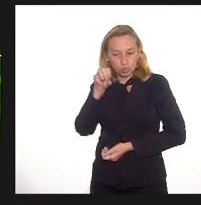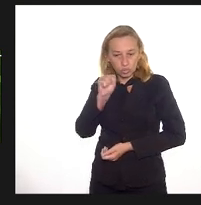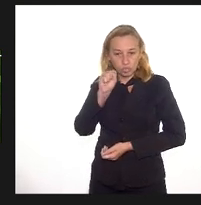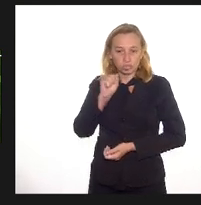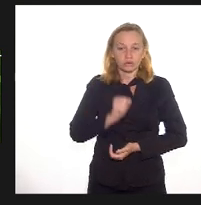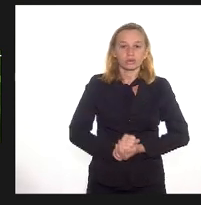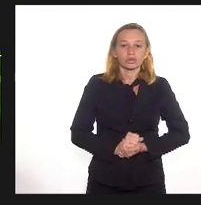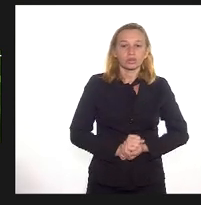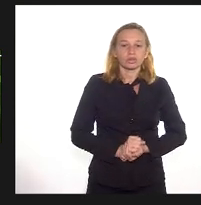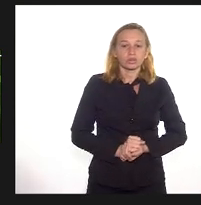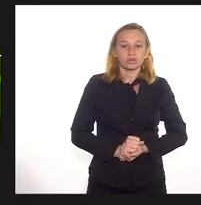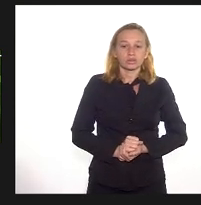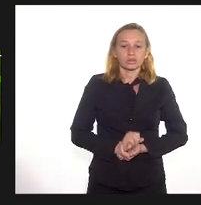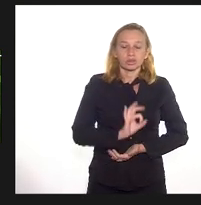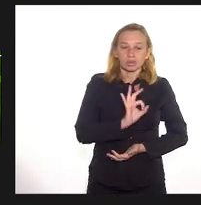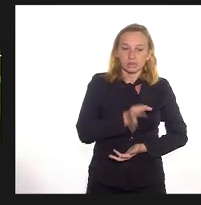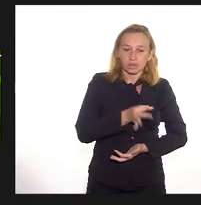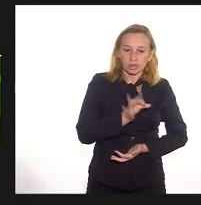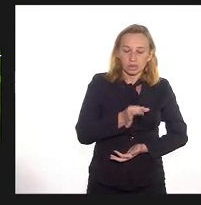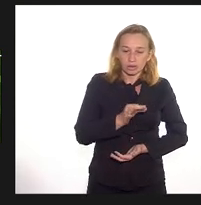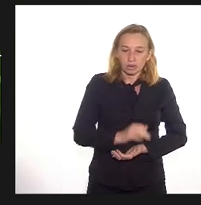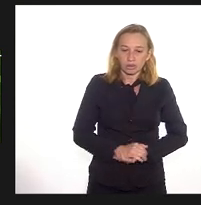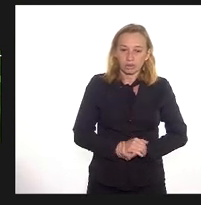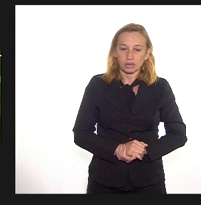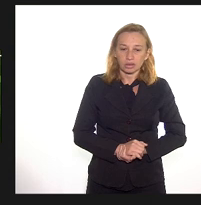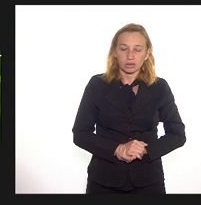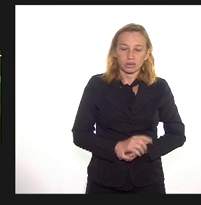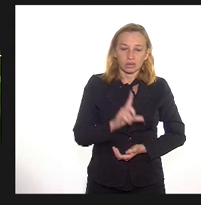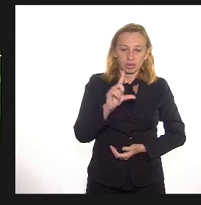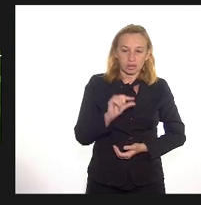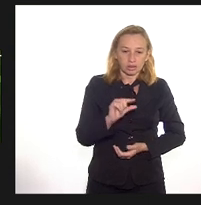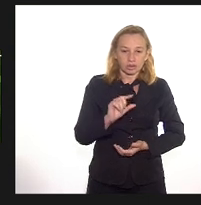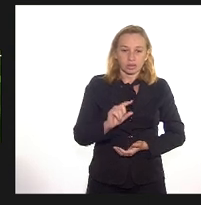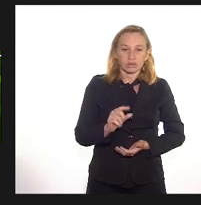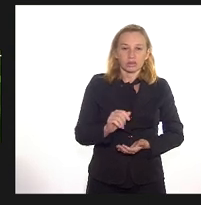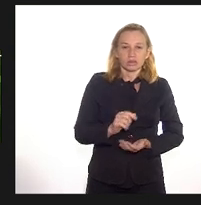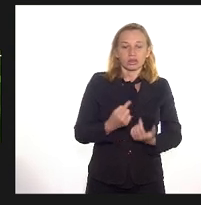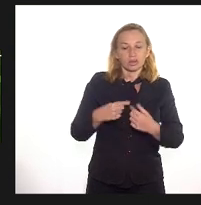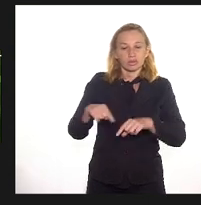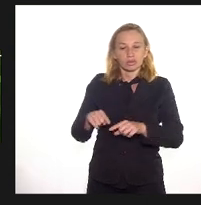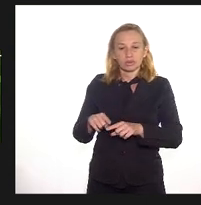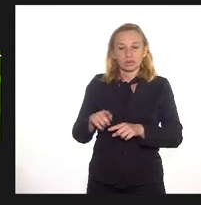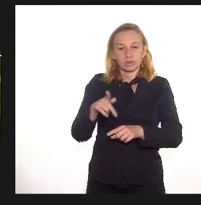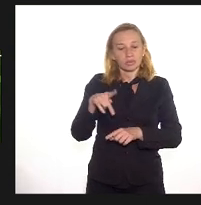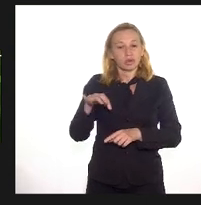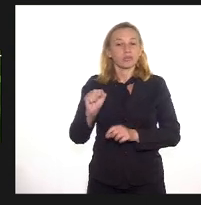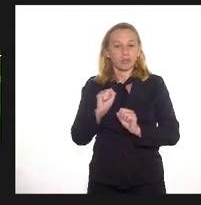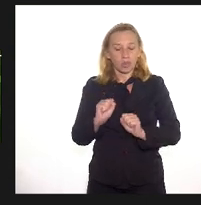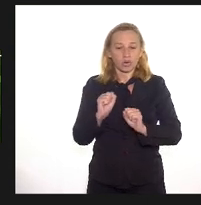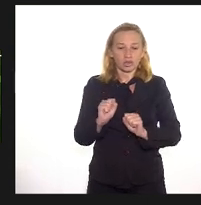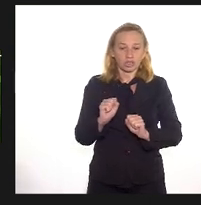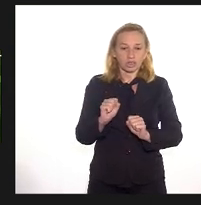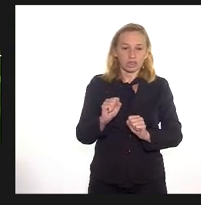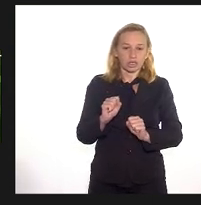e, consequentemente, ao remunerar as contrapartes, ela também pode deduzir